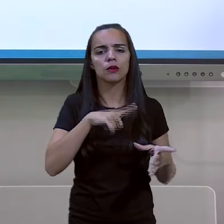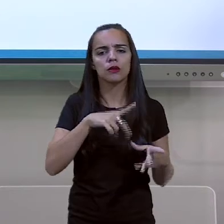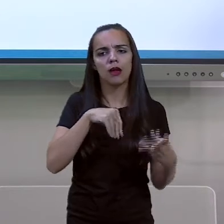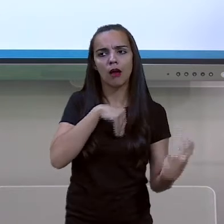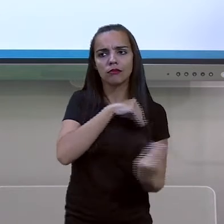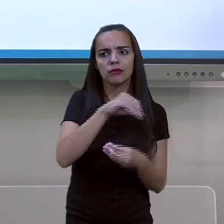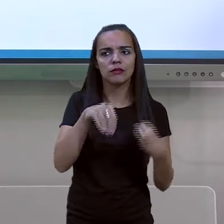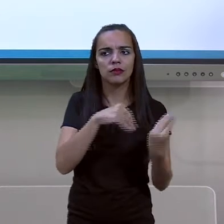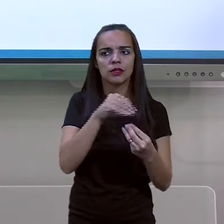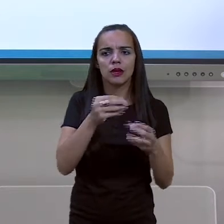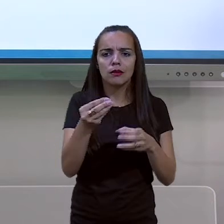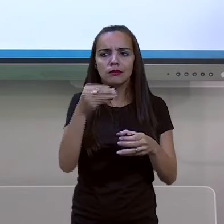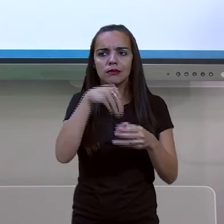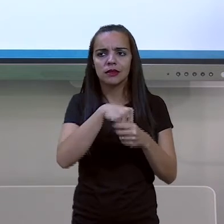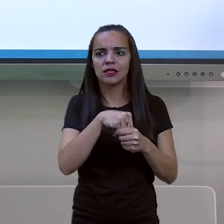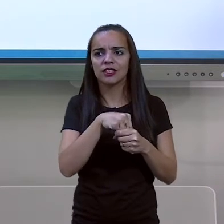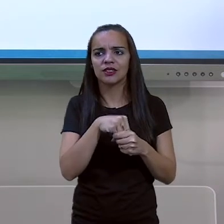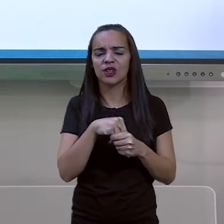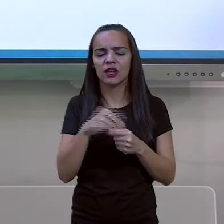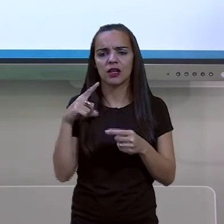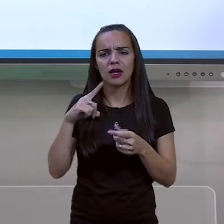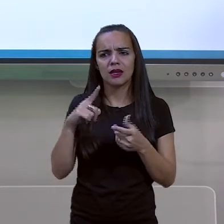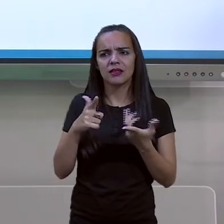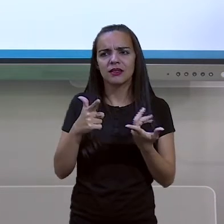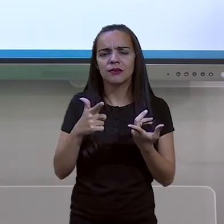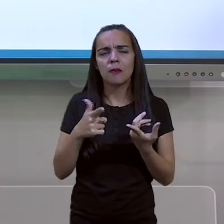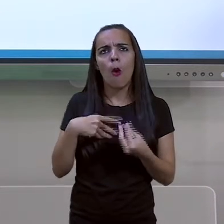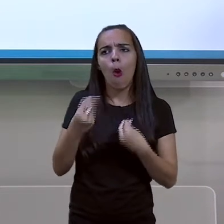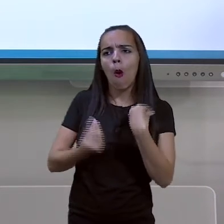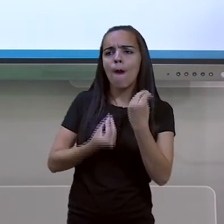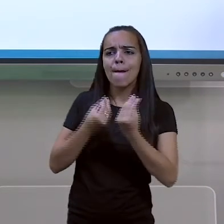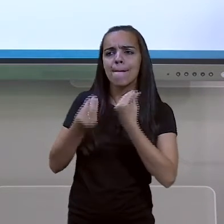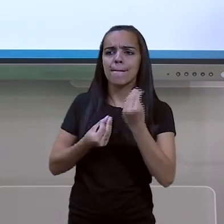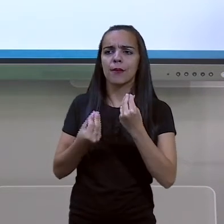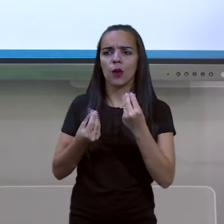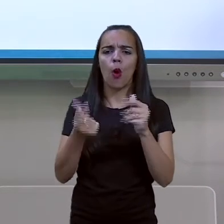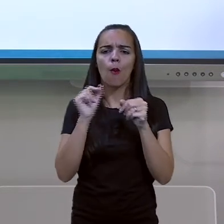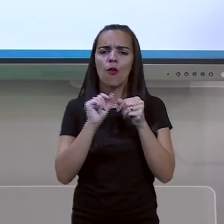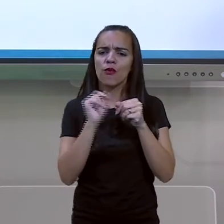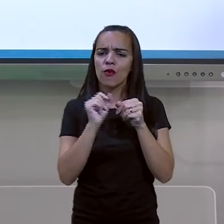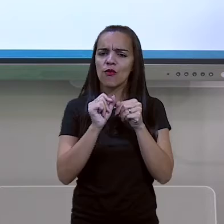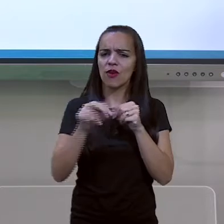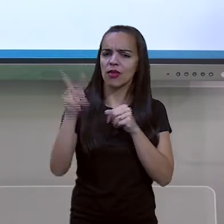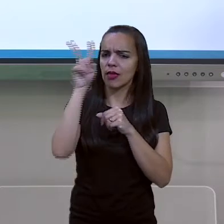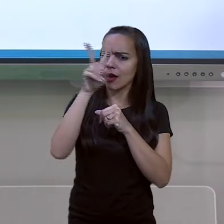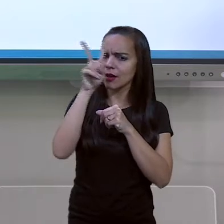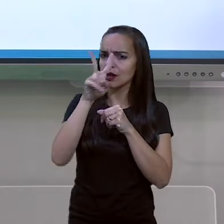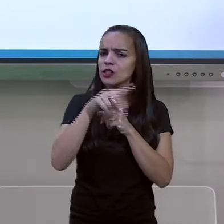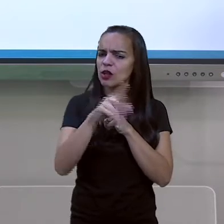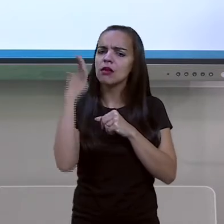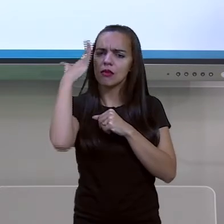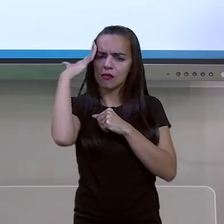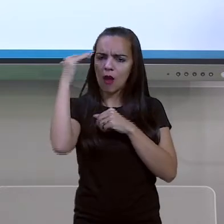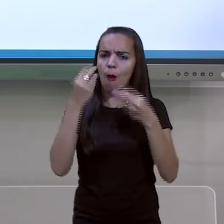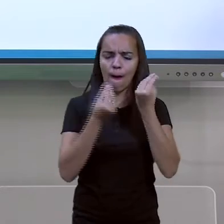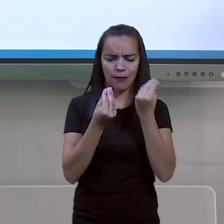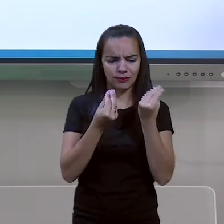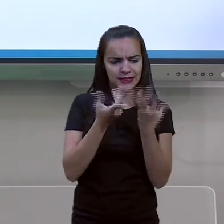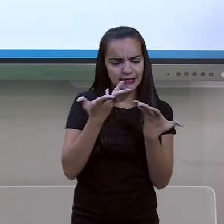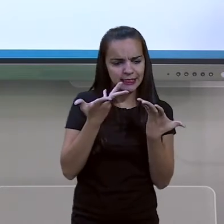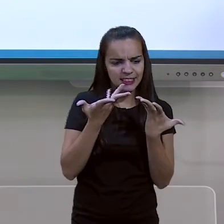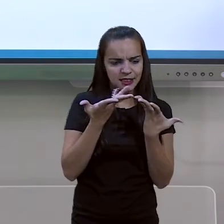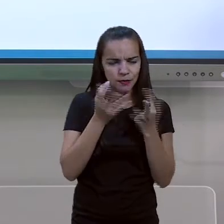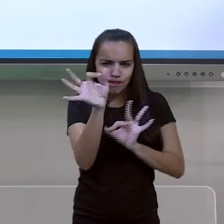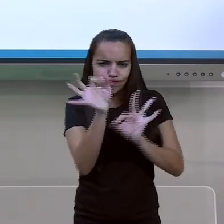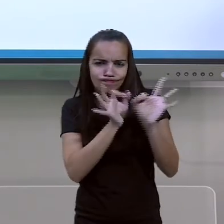mensurar, fazer toda uma trajetória de como foi feita aquela história. Lembrando que nós